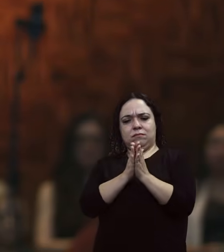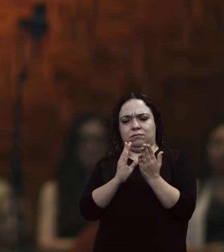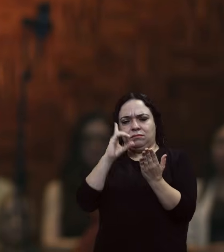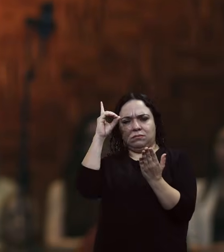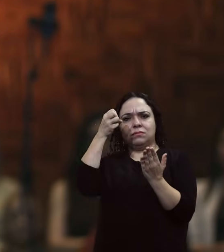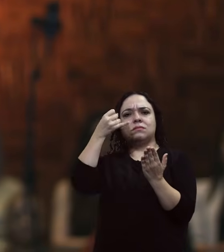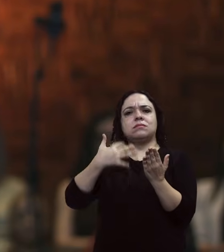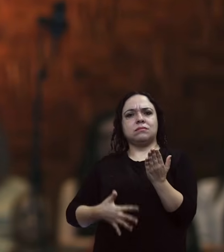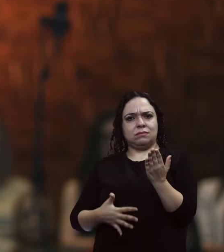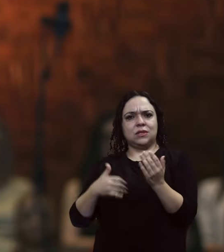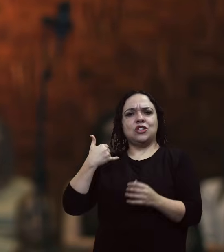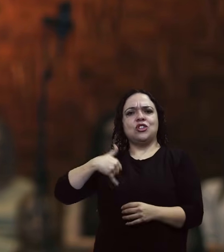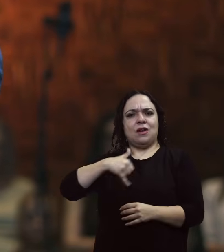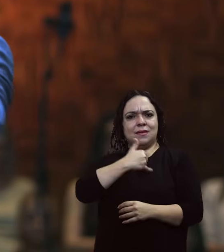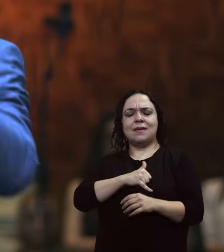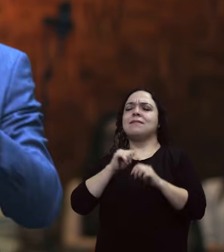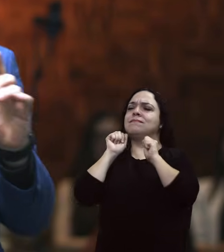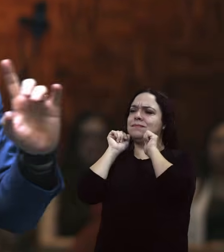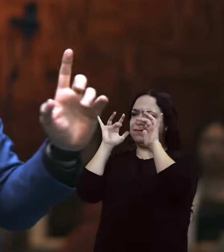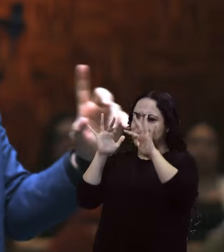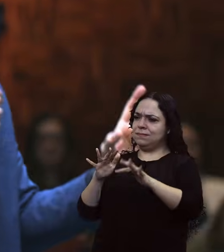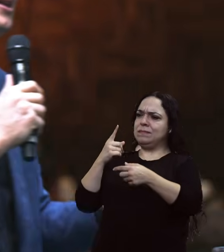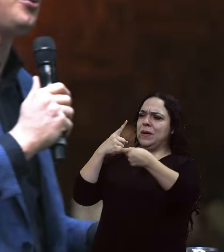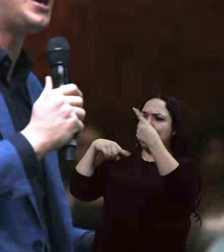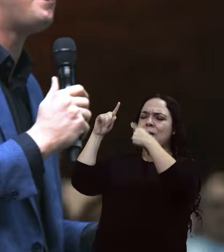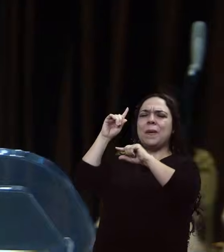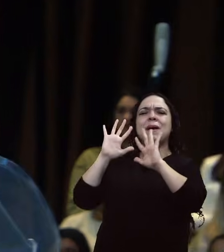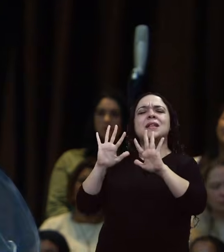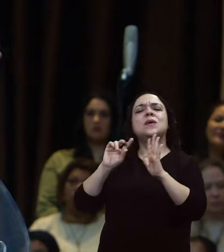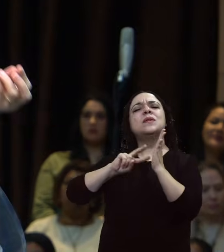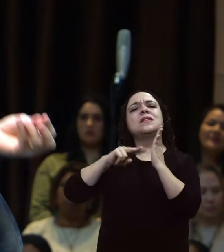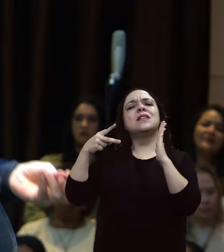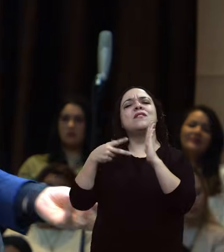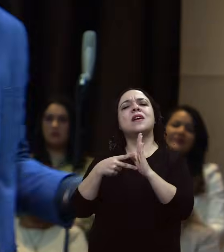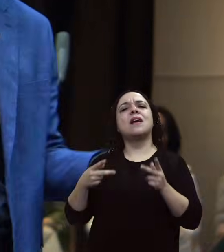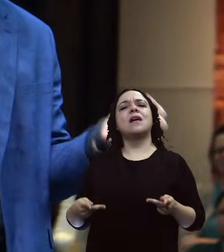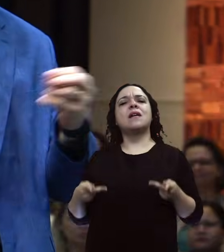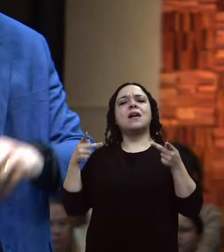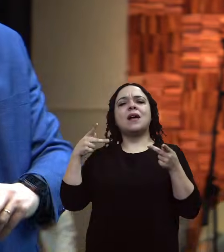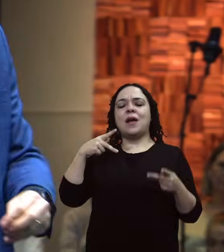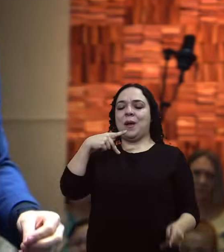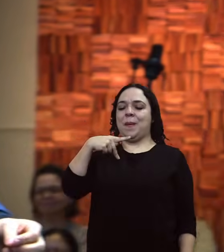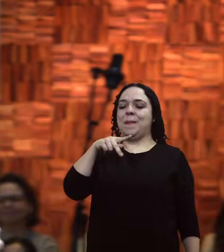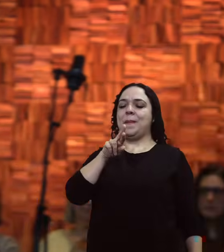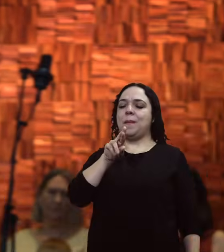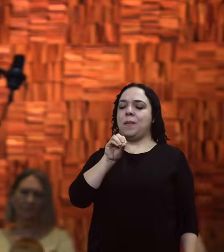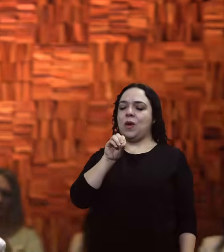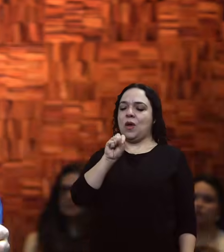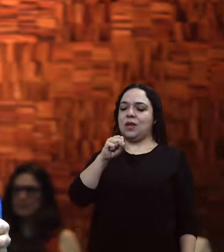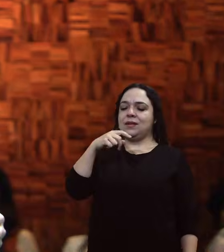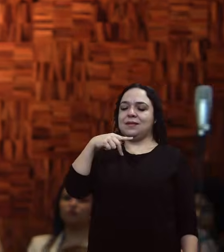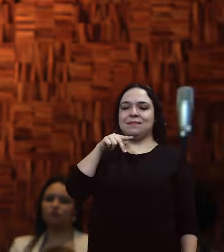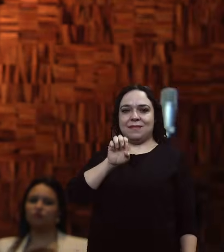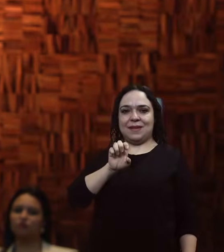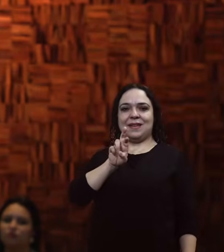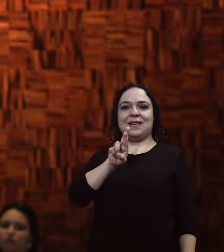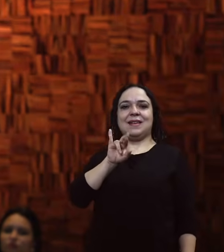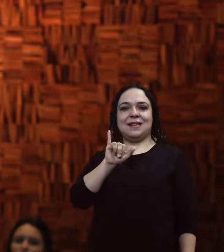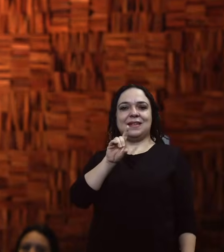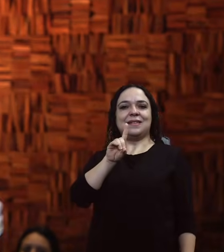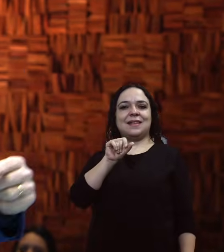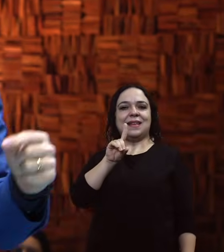que ele tinha prosperado. Agora a gente precisa entender o que é prosperidade na perspectiva bíblica.